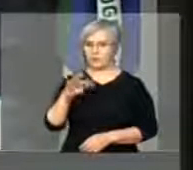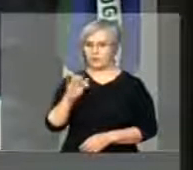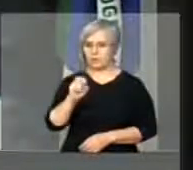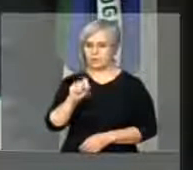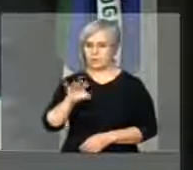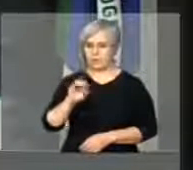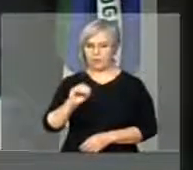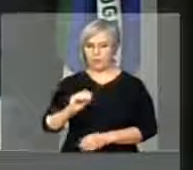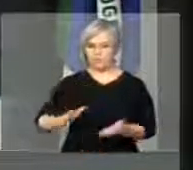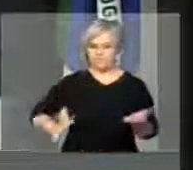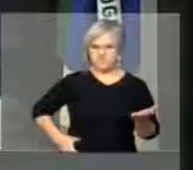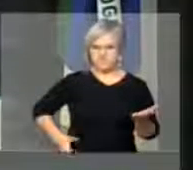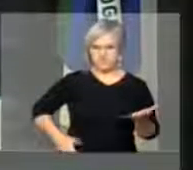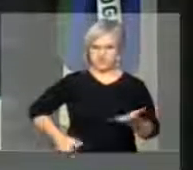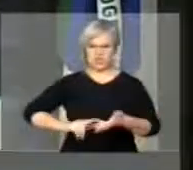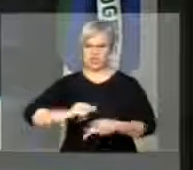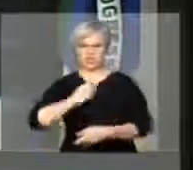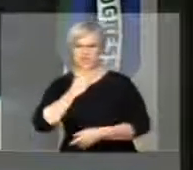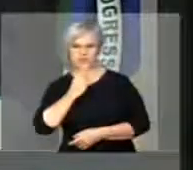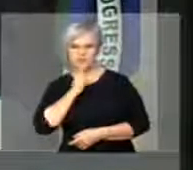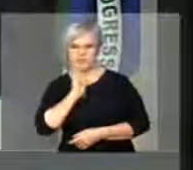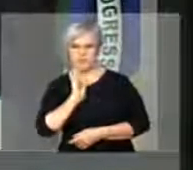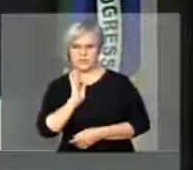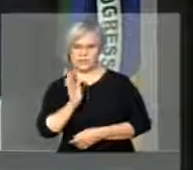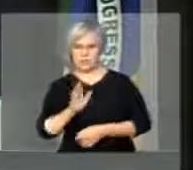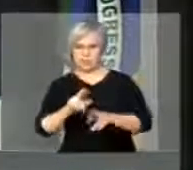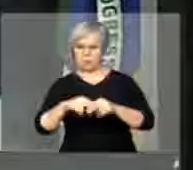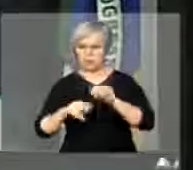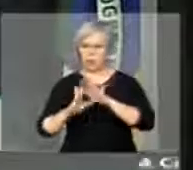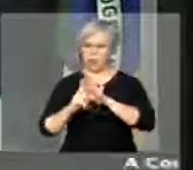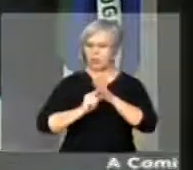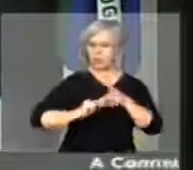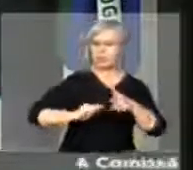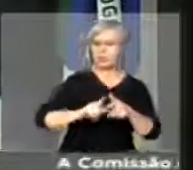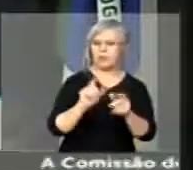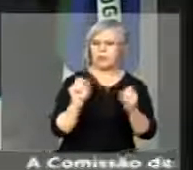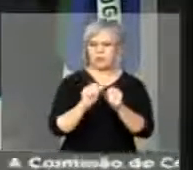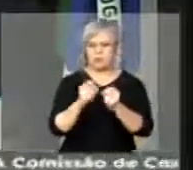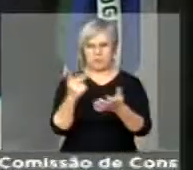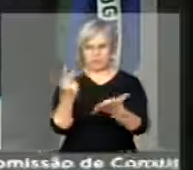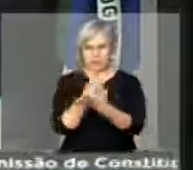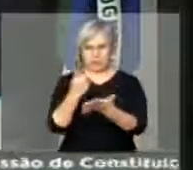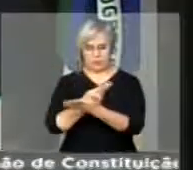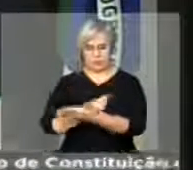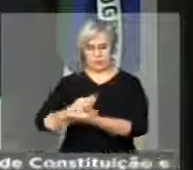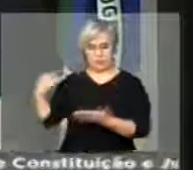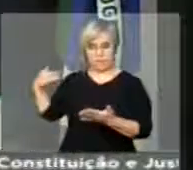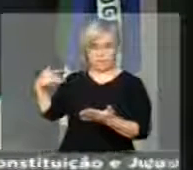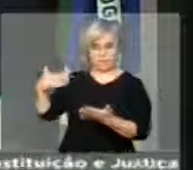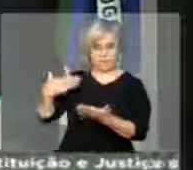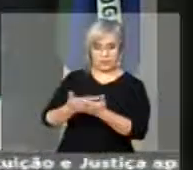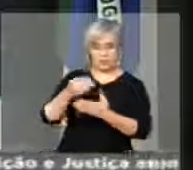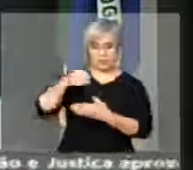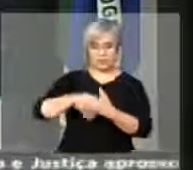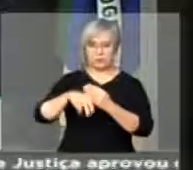bandido conhecido pelas falcatruas que cometeu ao longo da vida da